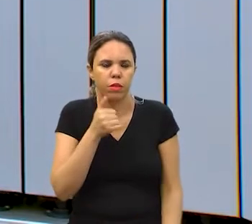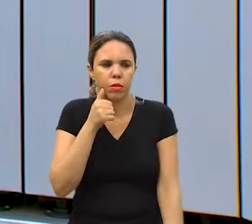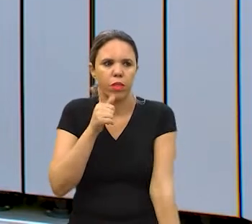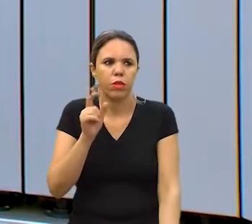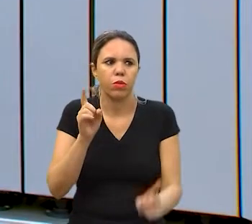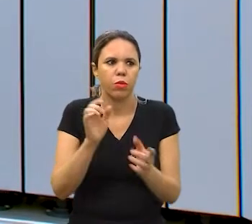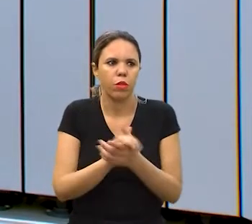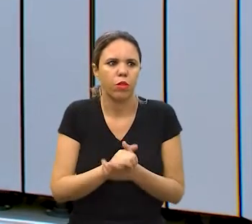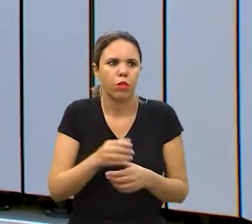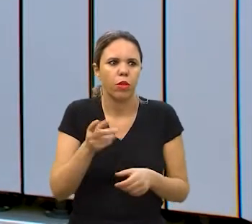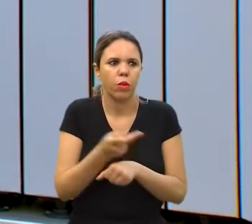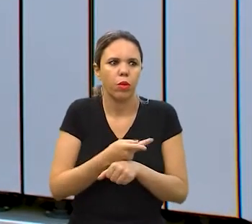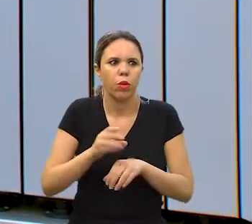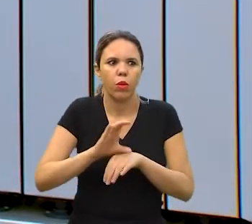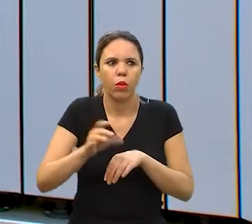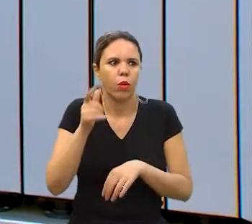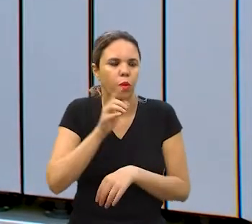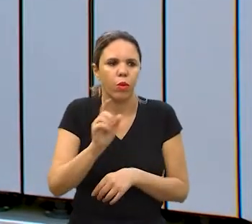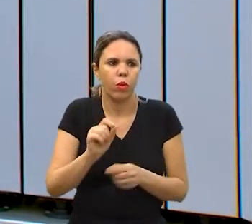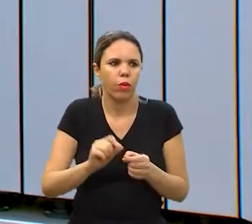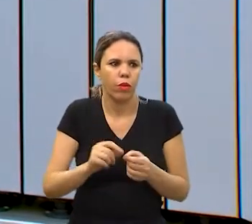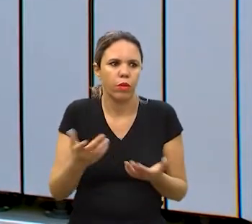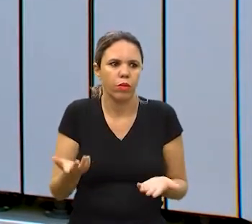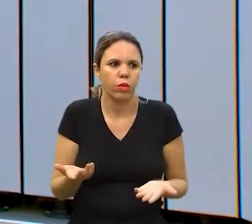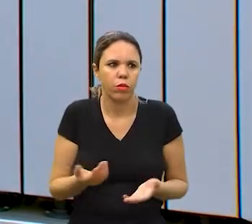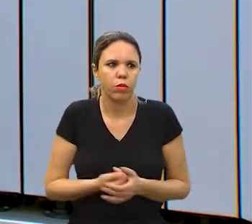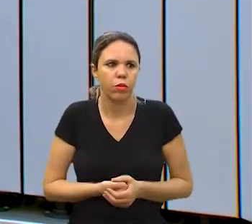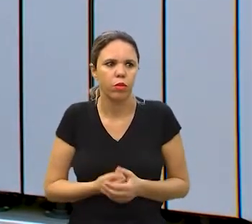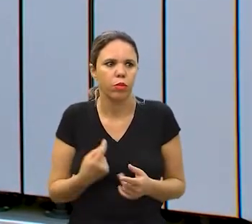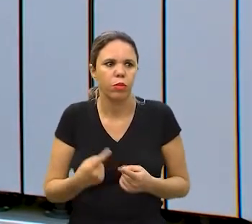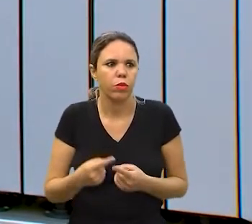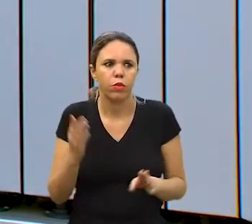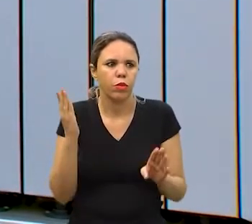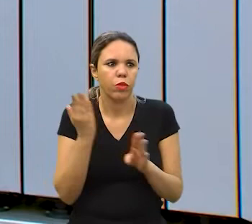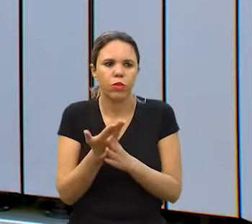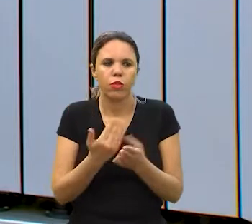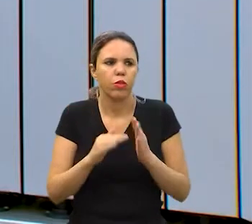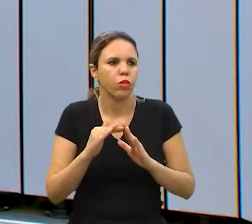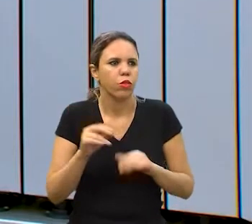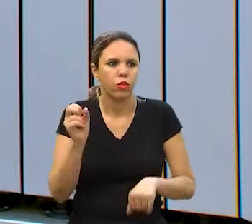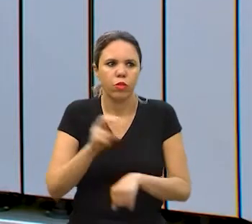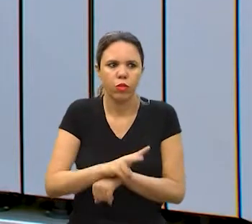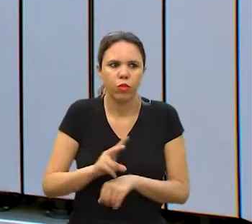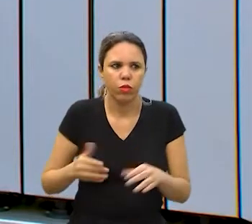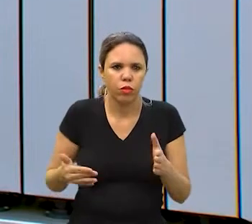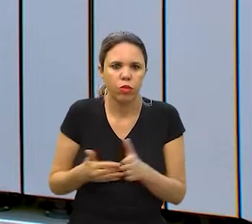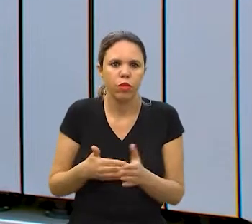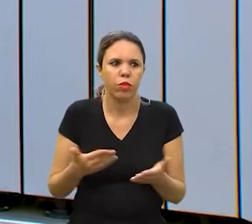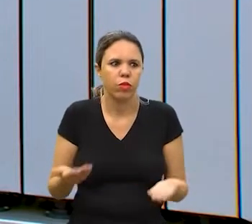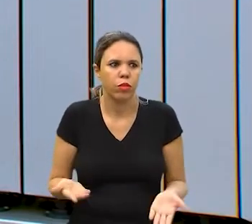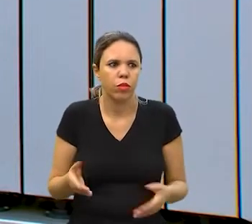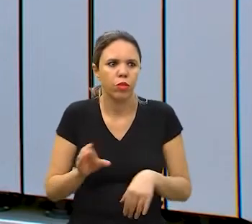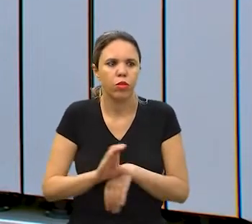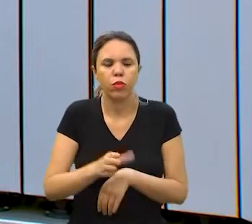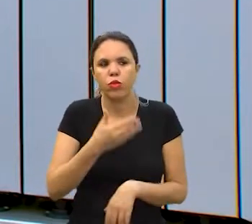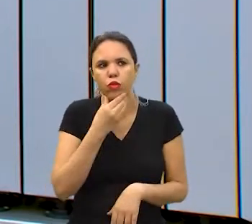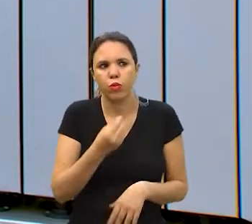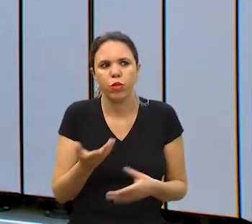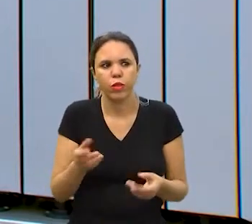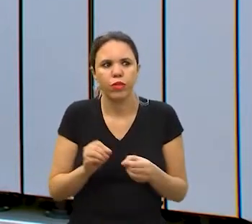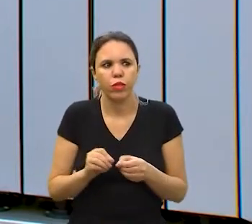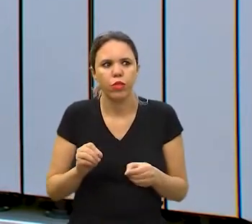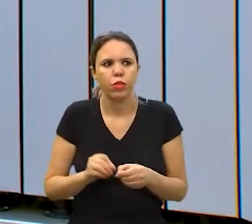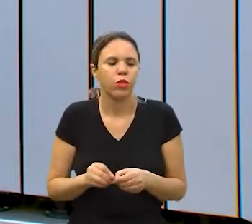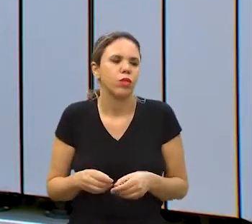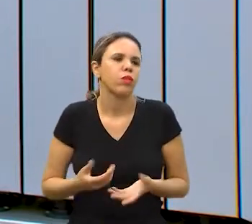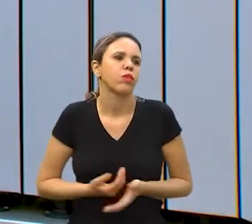exemplo, a minha esposa está procurando um curso para fazer, ela não consegue fazer o curso porque não está achando escola com vaga, é vaga limitada. É curso de homem, que ela quer fazer